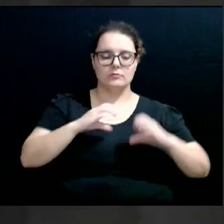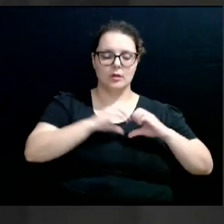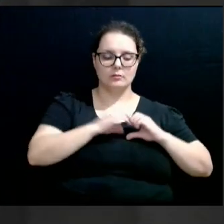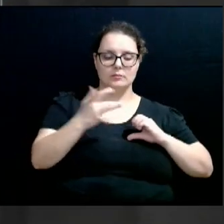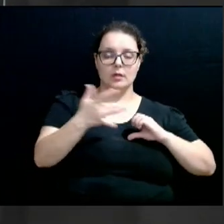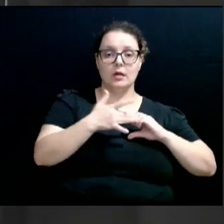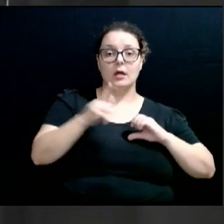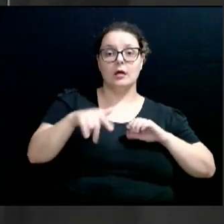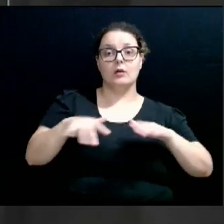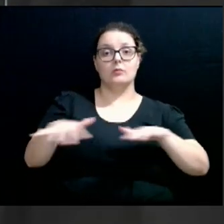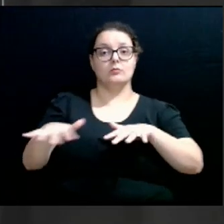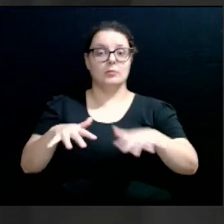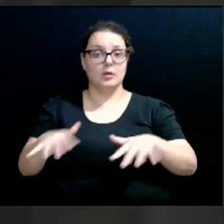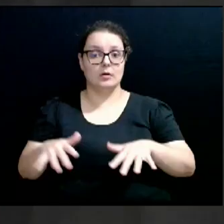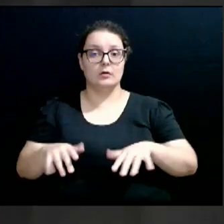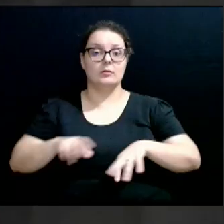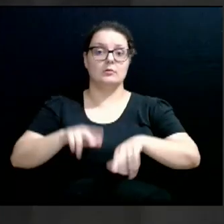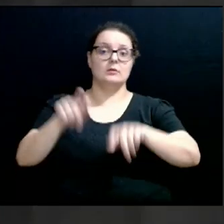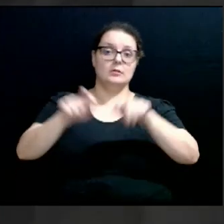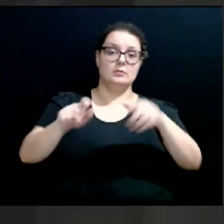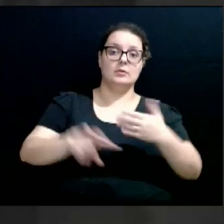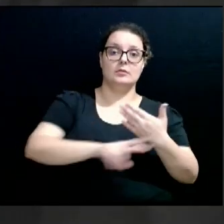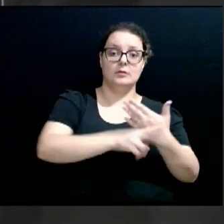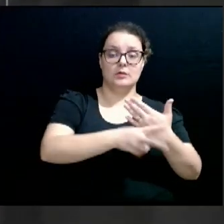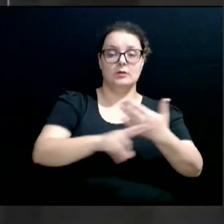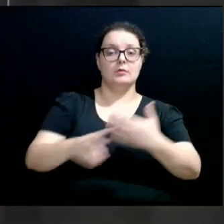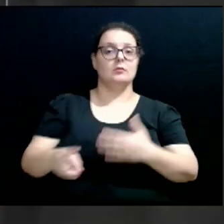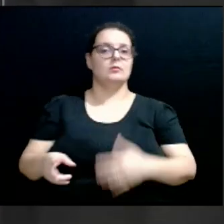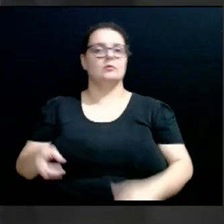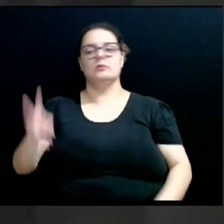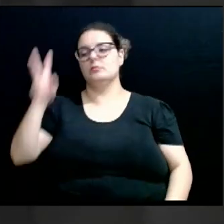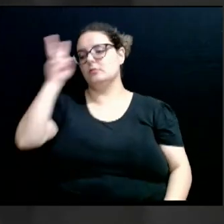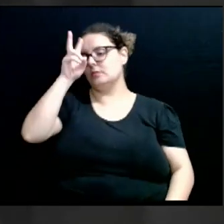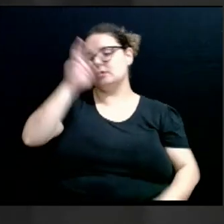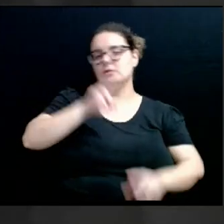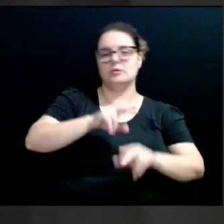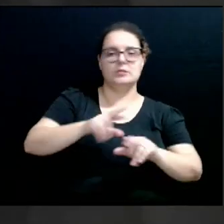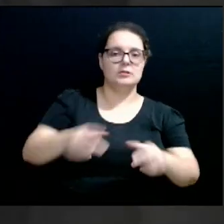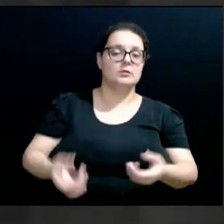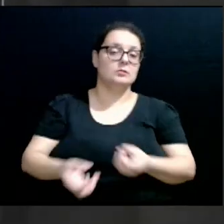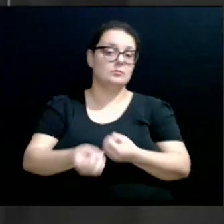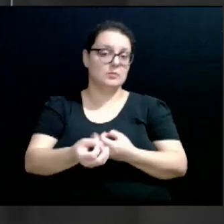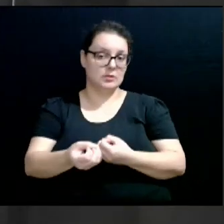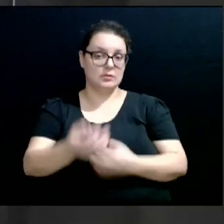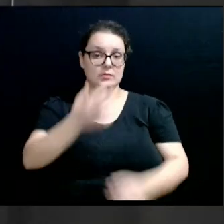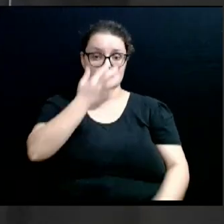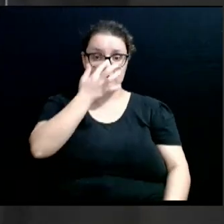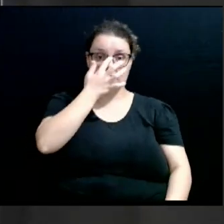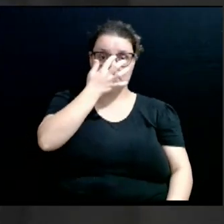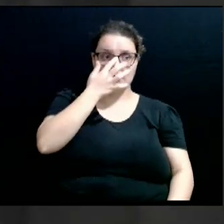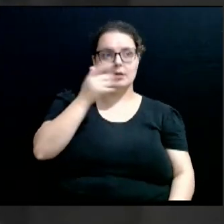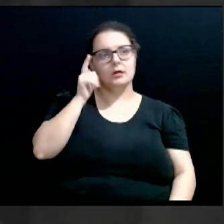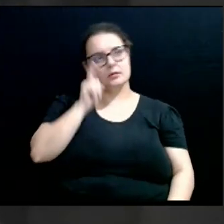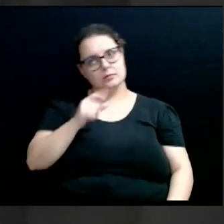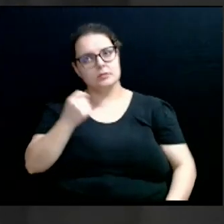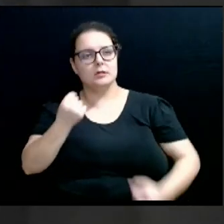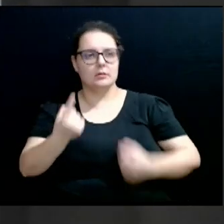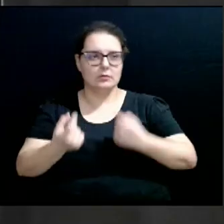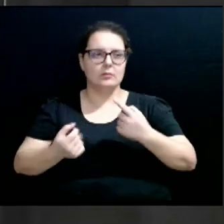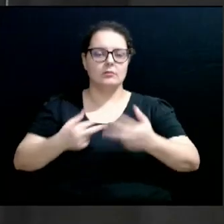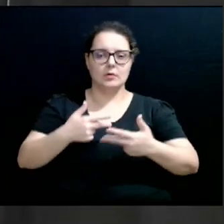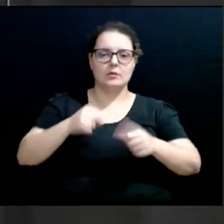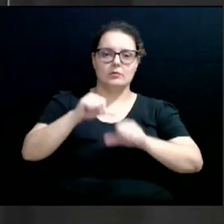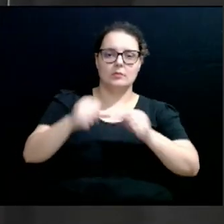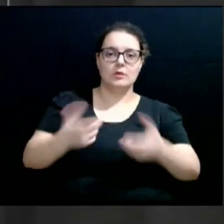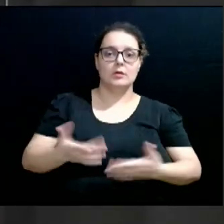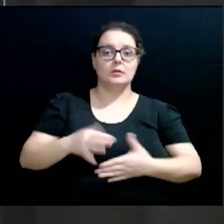são afetadas, né, pelas histórias, pelos dados, talvez a gente consiga mudar alguma coisinha. Então, liderar o MIPID, acho que é afetar